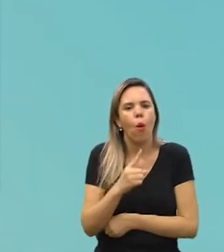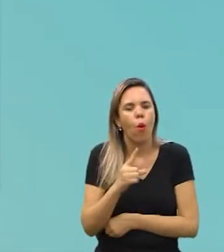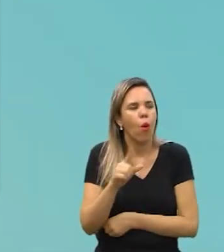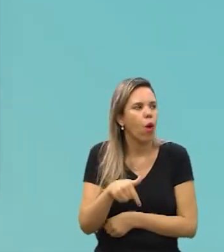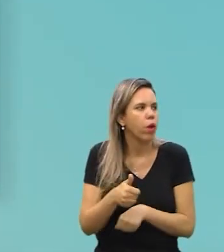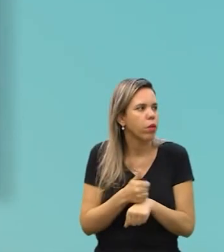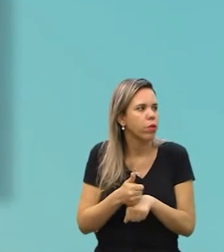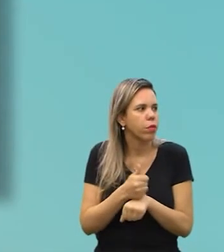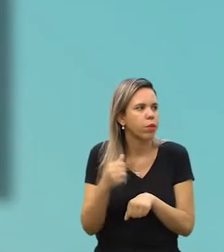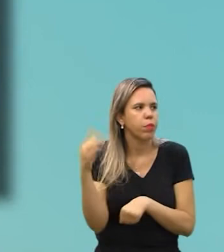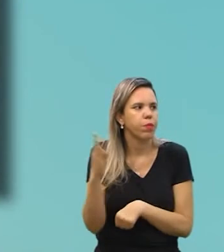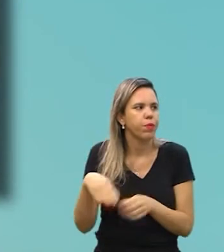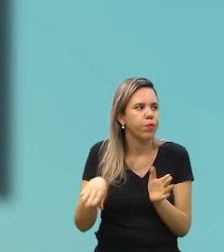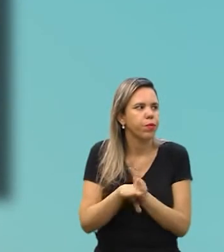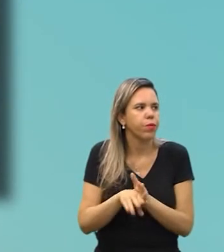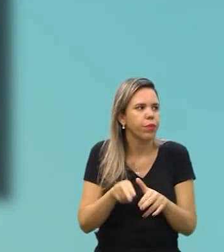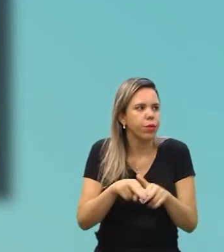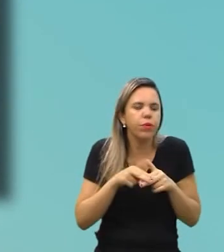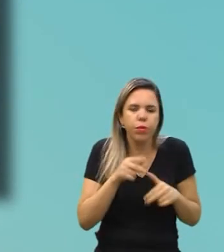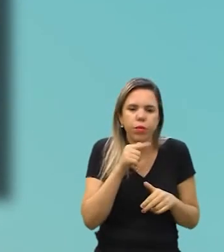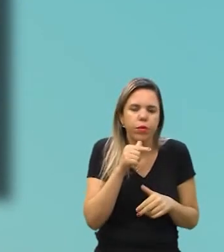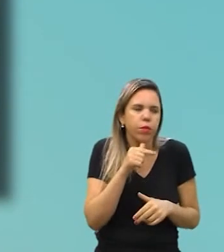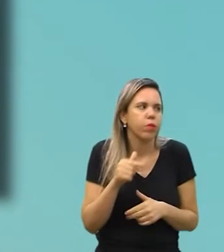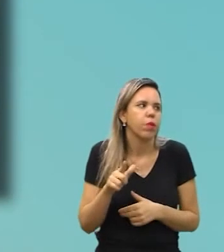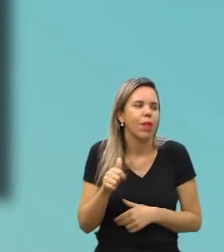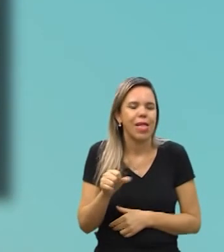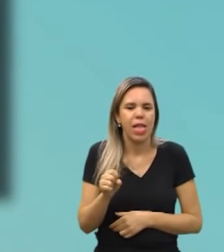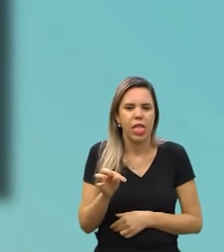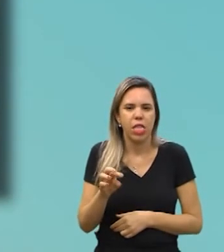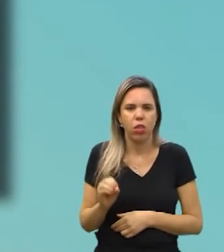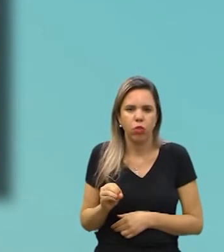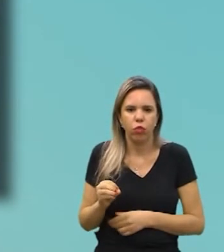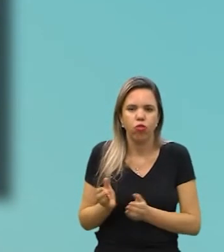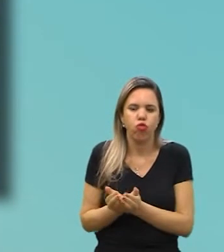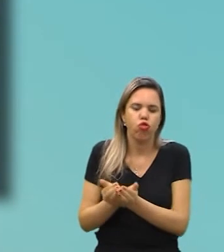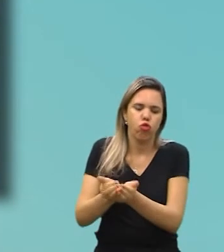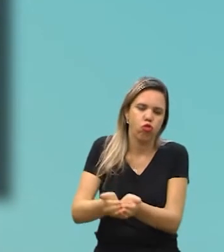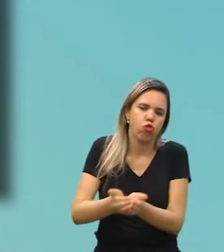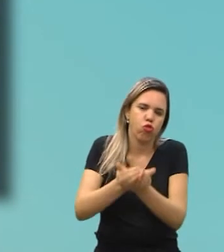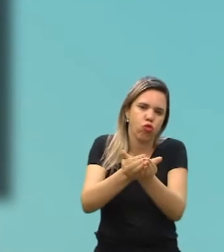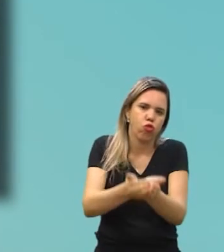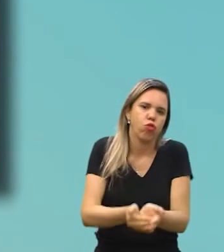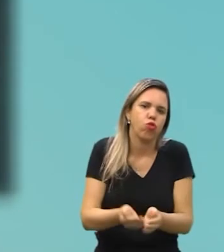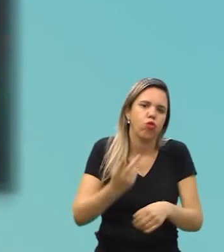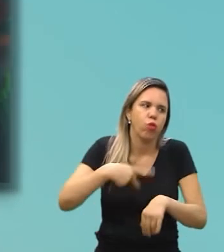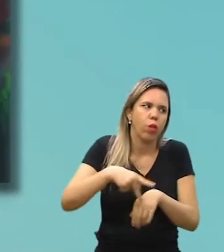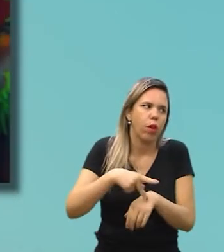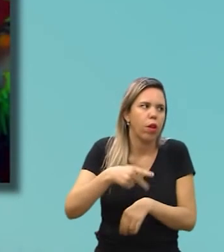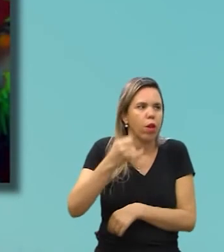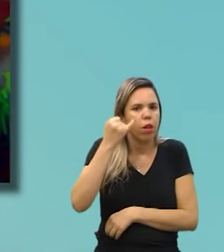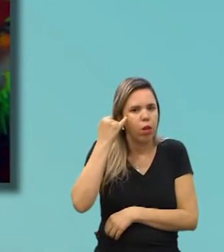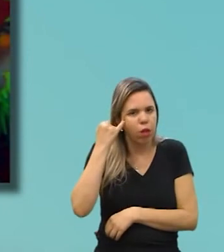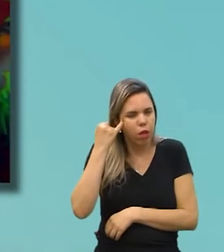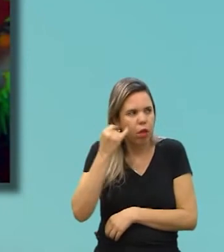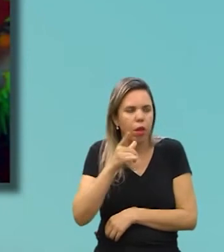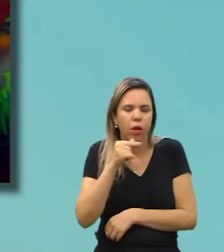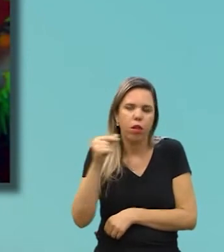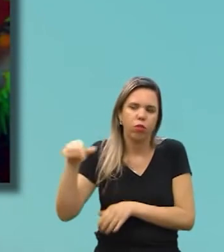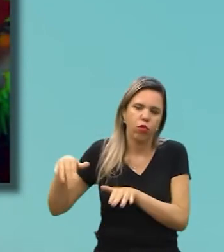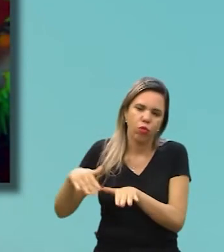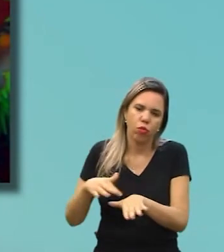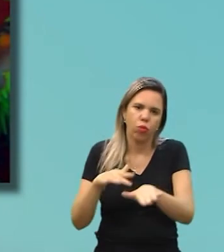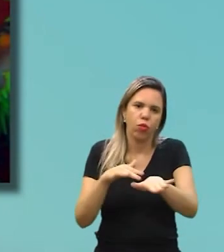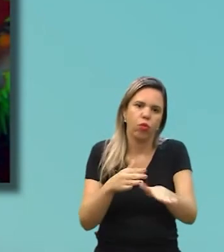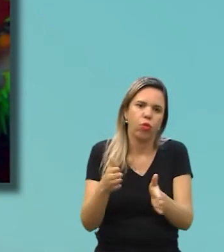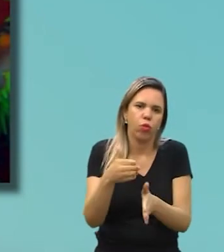foi trazida ao Brasil por água de lastro. Então, o navio saiu ali da Ásia, trouxe a água de lá até